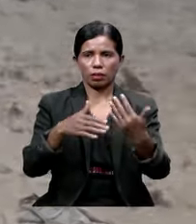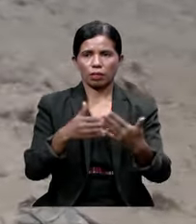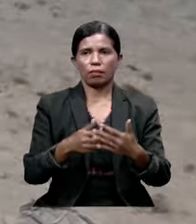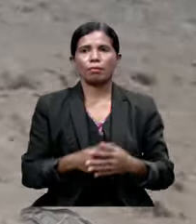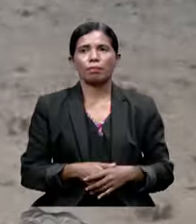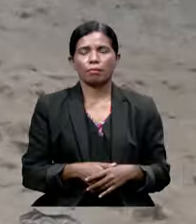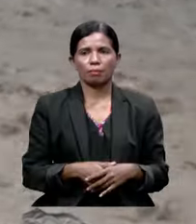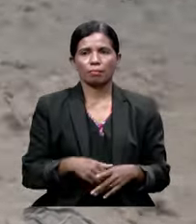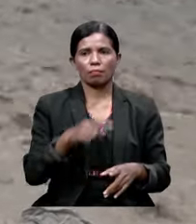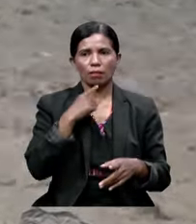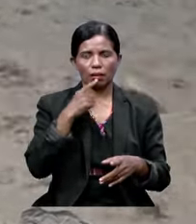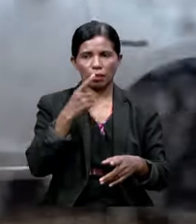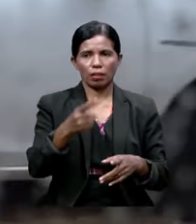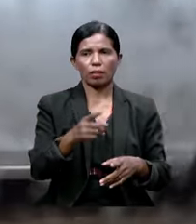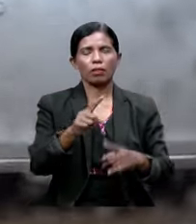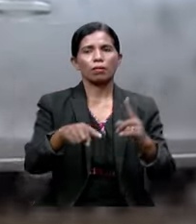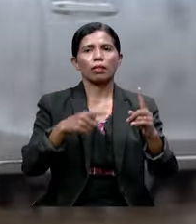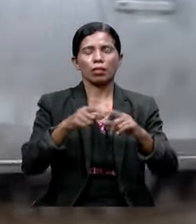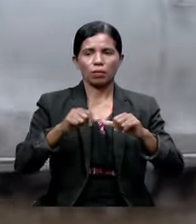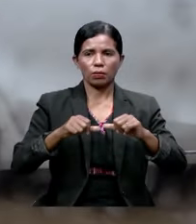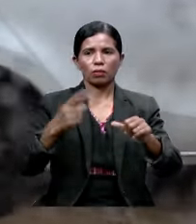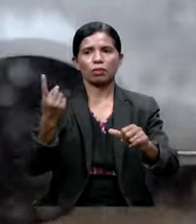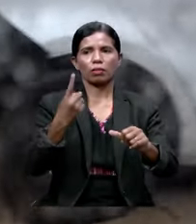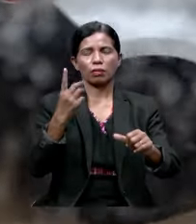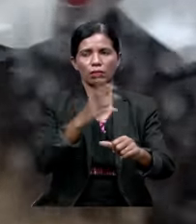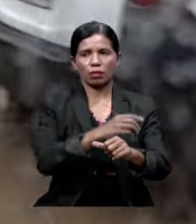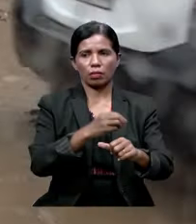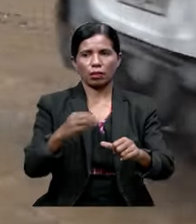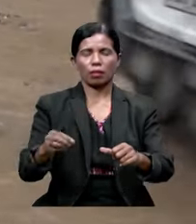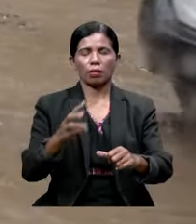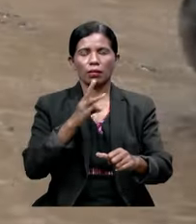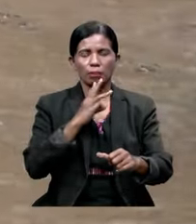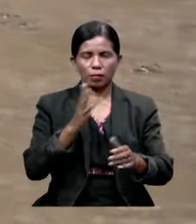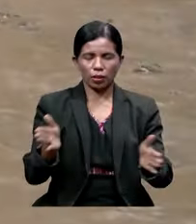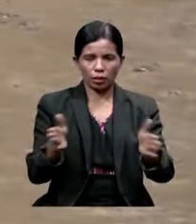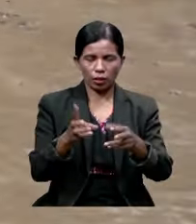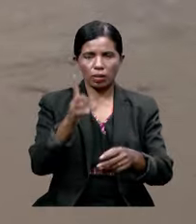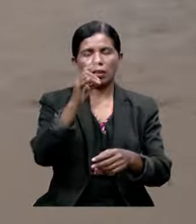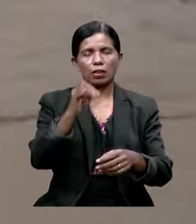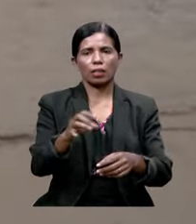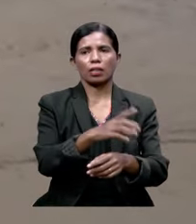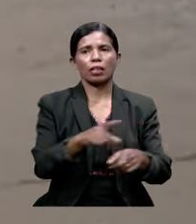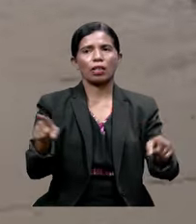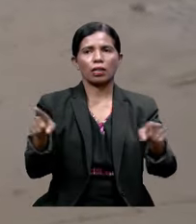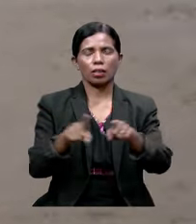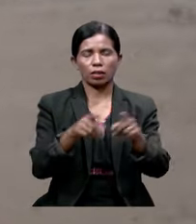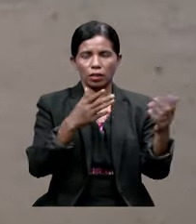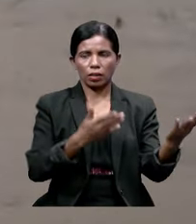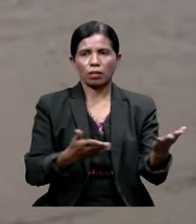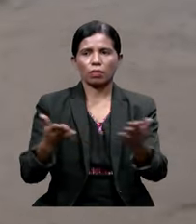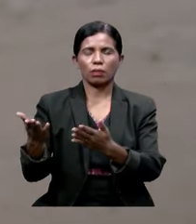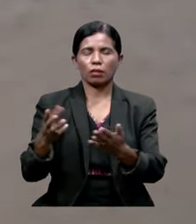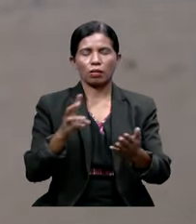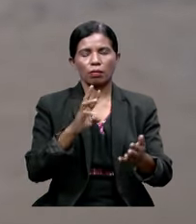Gustavo da Cruz Mos Hactuir Benhira continua na Fatin ou drenagem sirem a capital diretamente a Nessan Lore Mota Tama